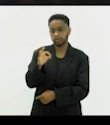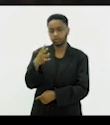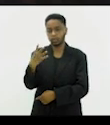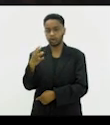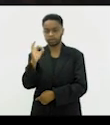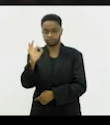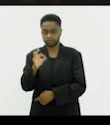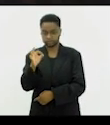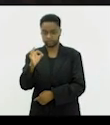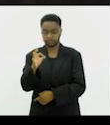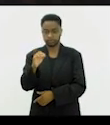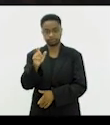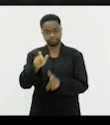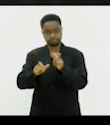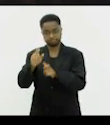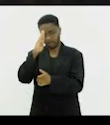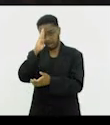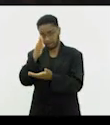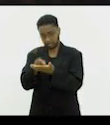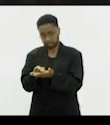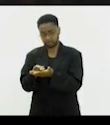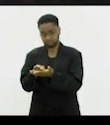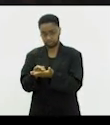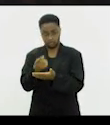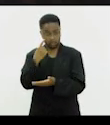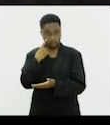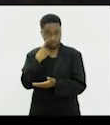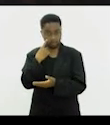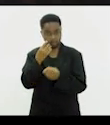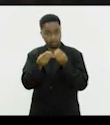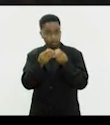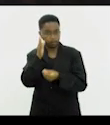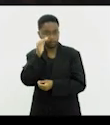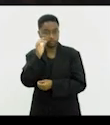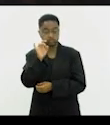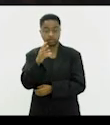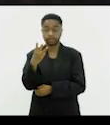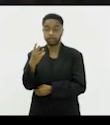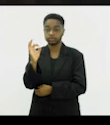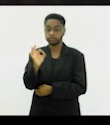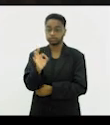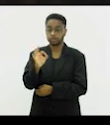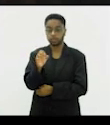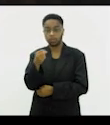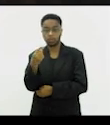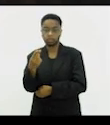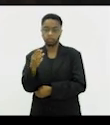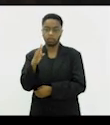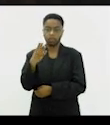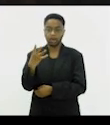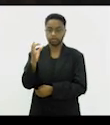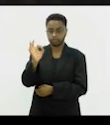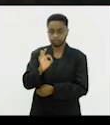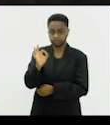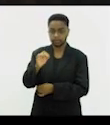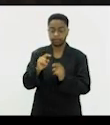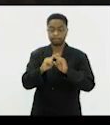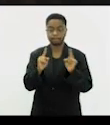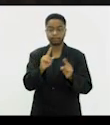investidores acreditam, olha que coisa curiosa, no Lula apenas 3% ou 4%. No Fernando